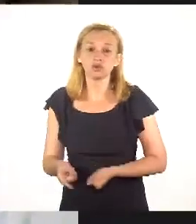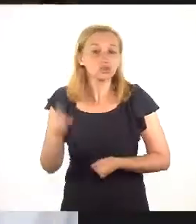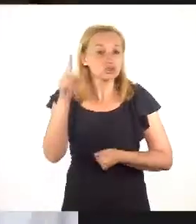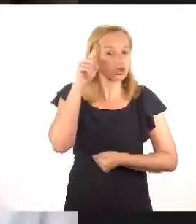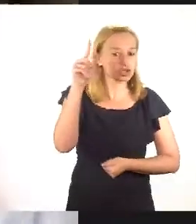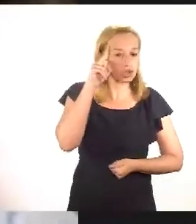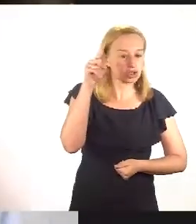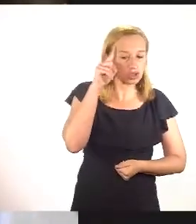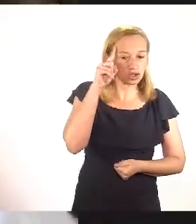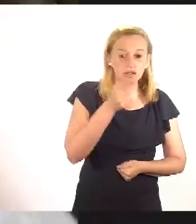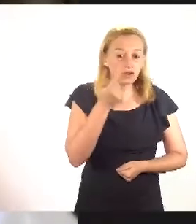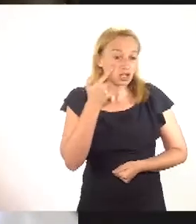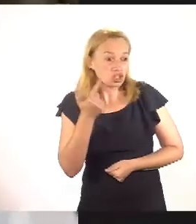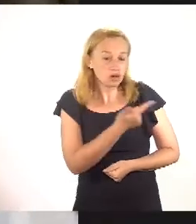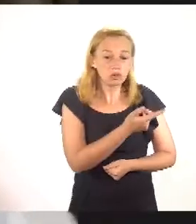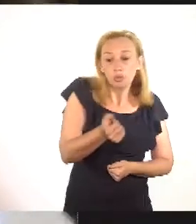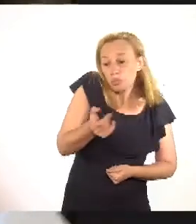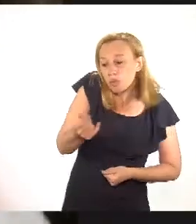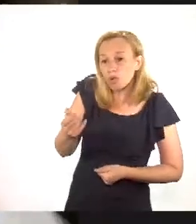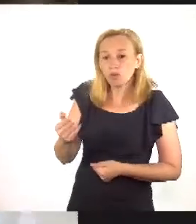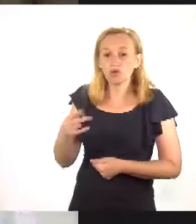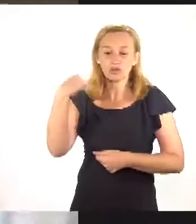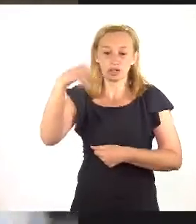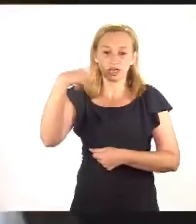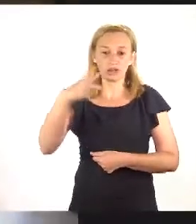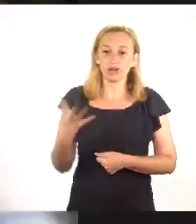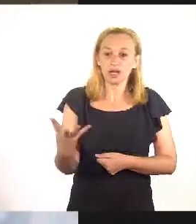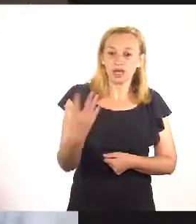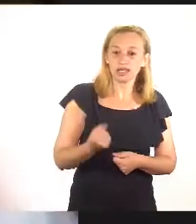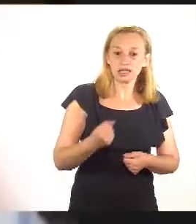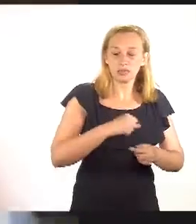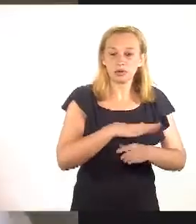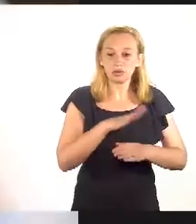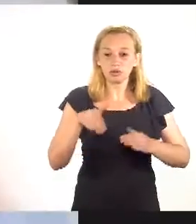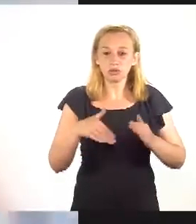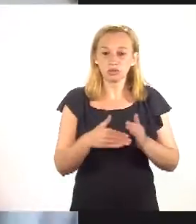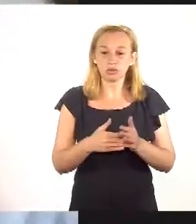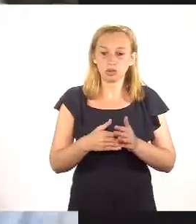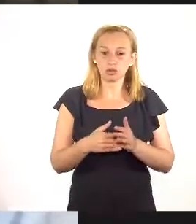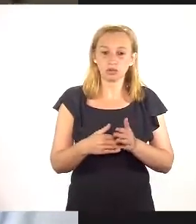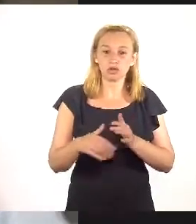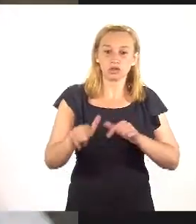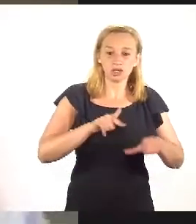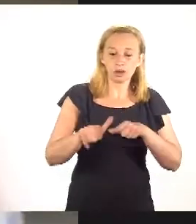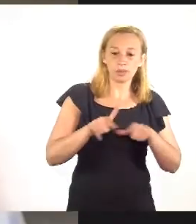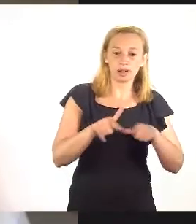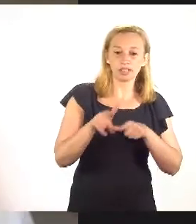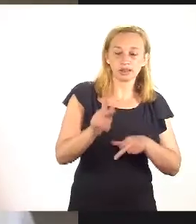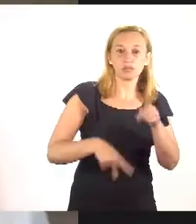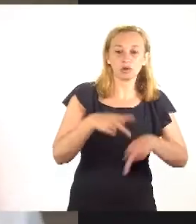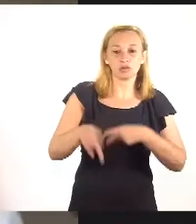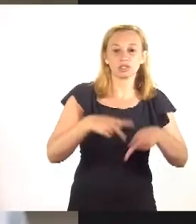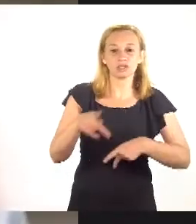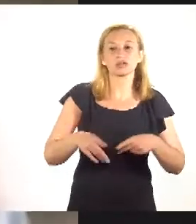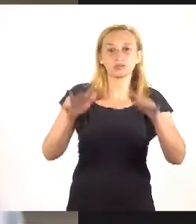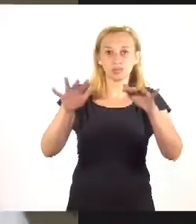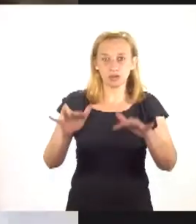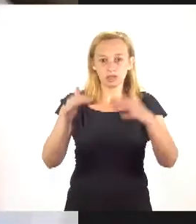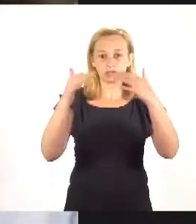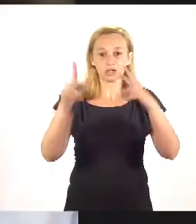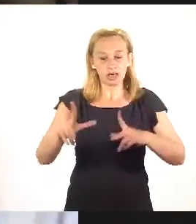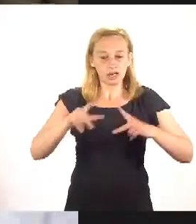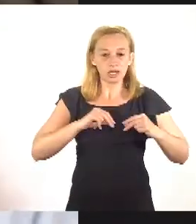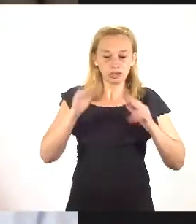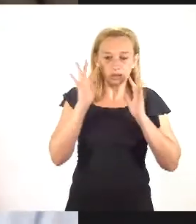como vereador, recebendo as demandas e as cobranças da população que merece a nossa atenção. Então, parabéns,